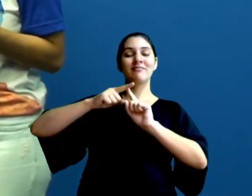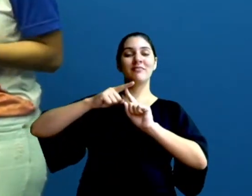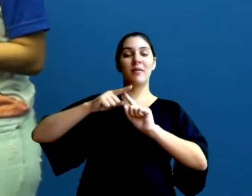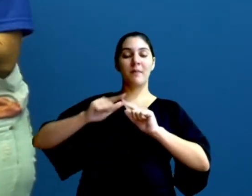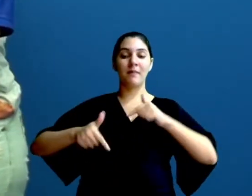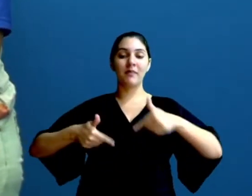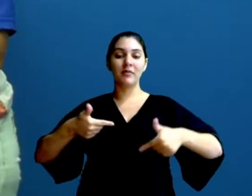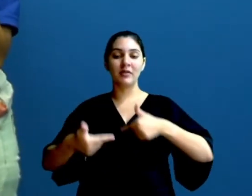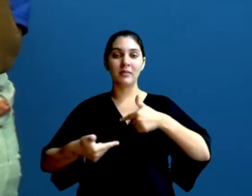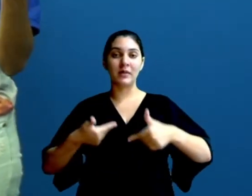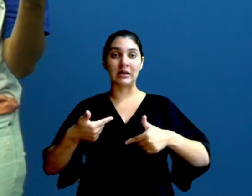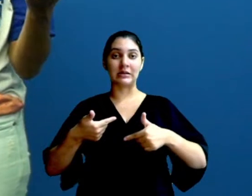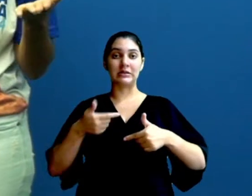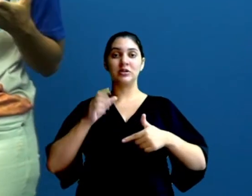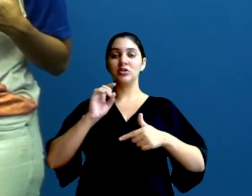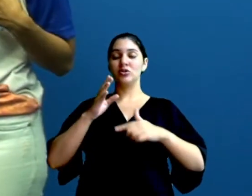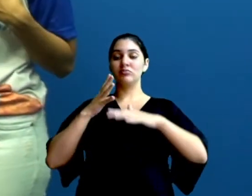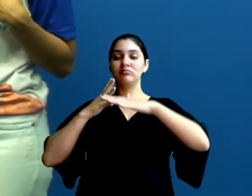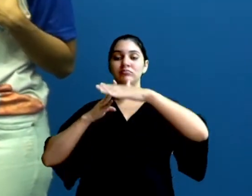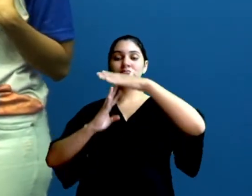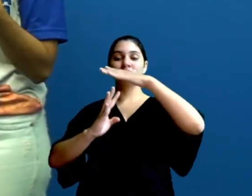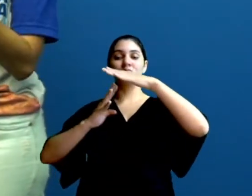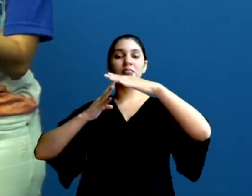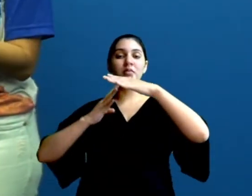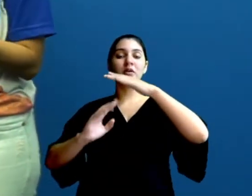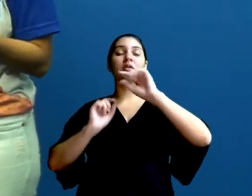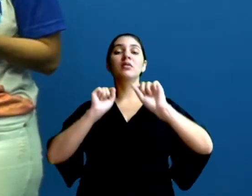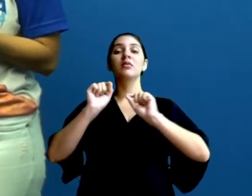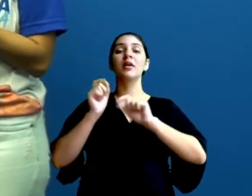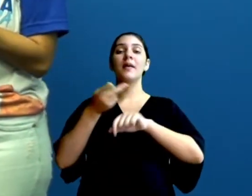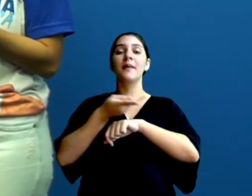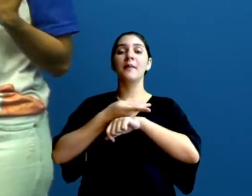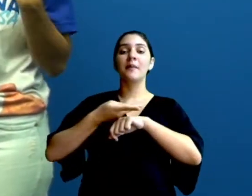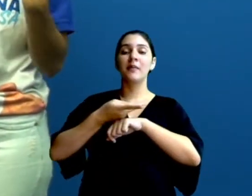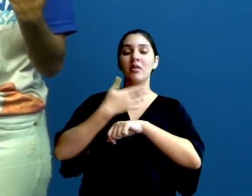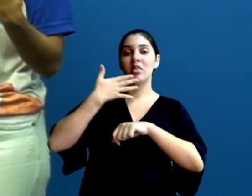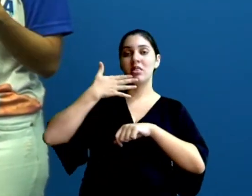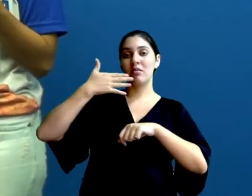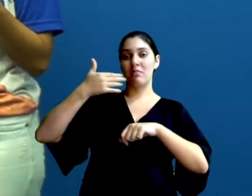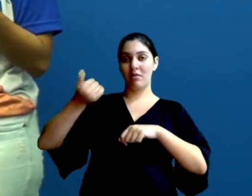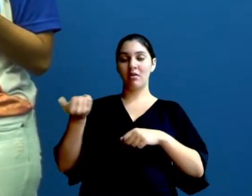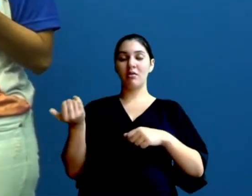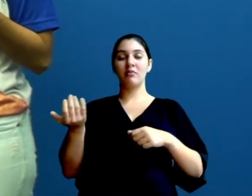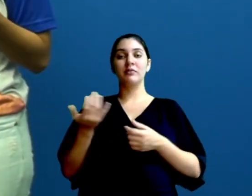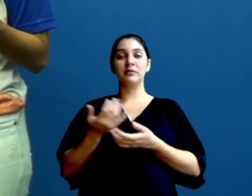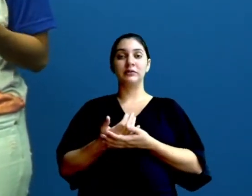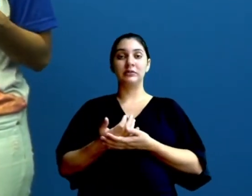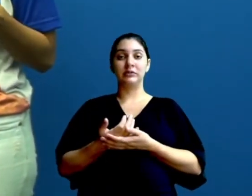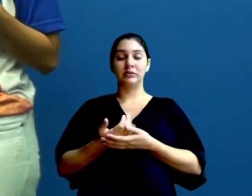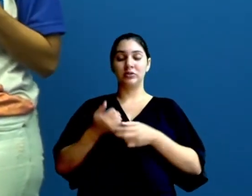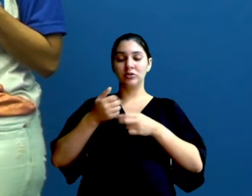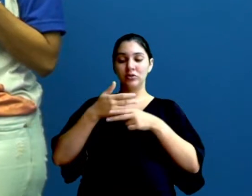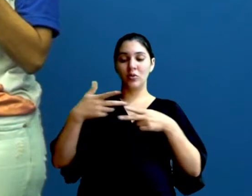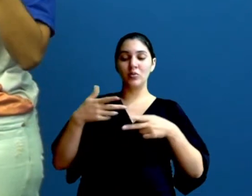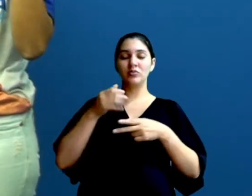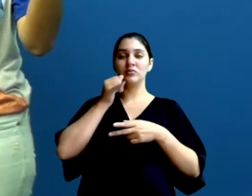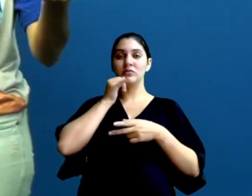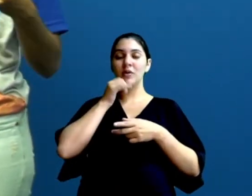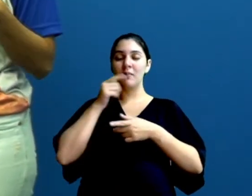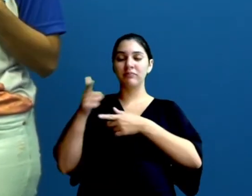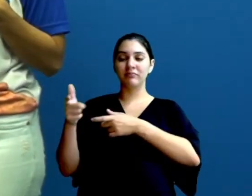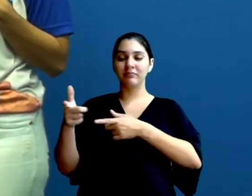Eles estão migrando atrás, à procura de melhores condições de caça,